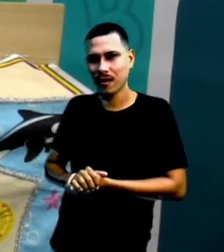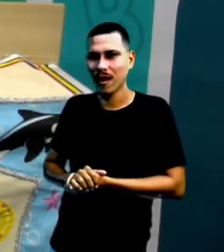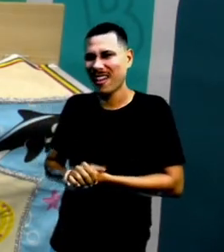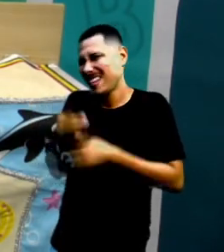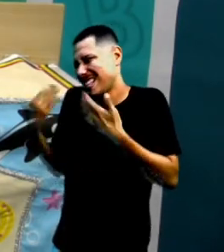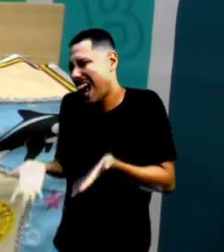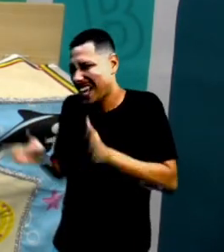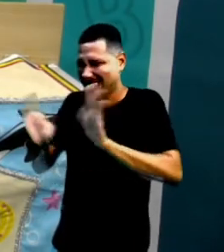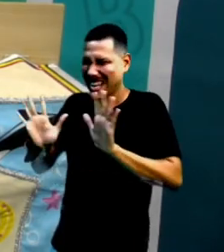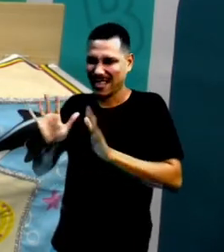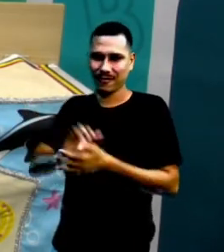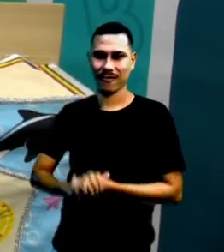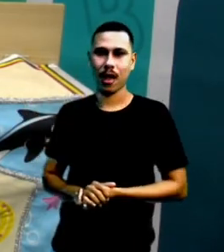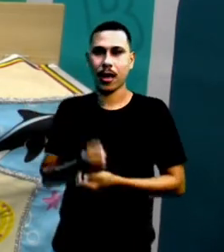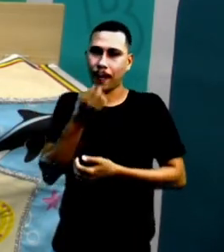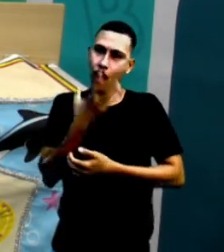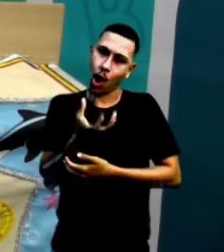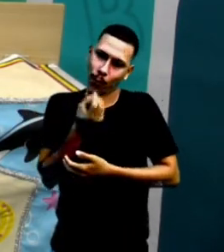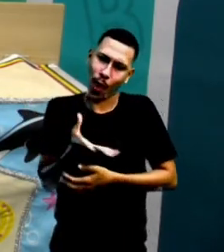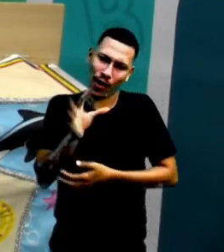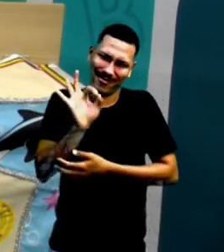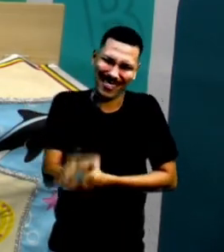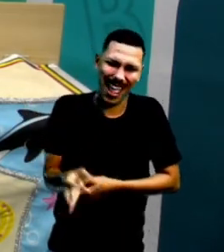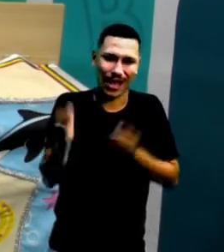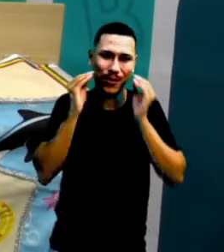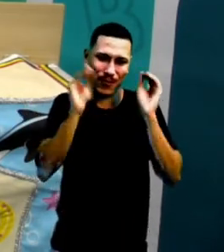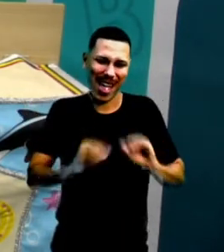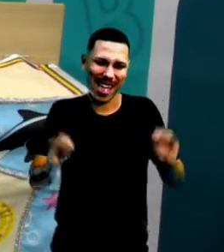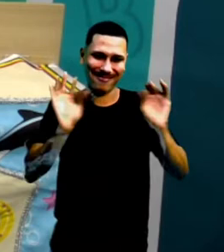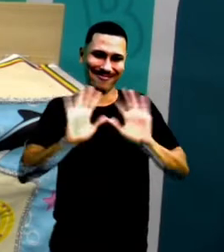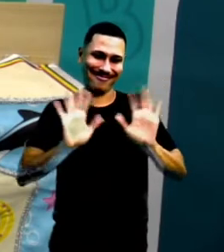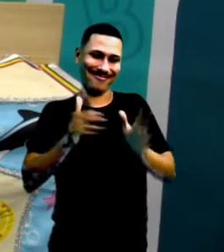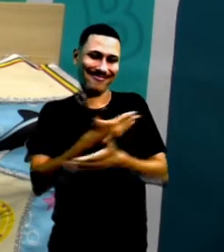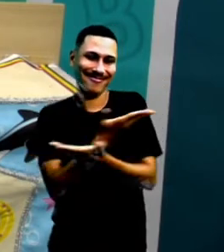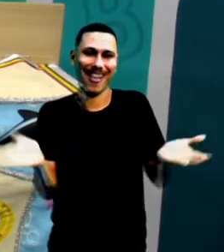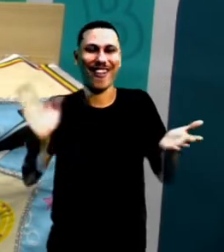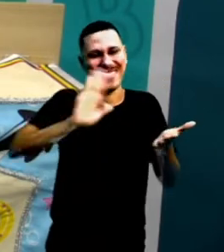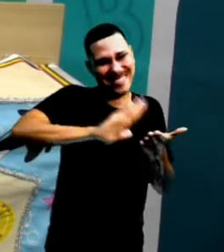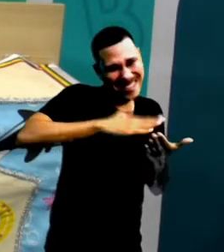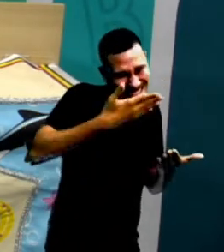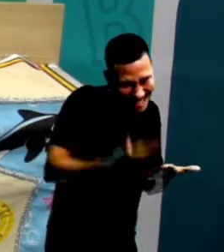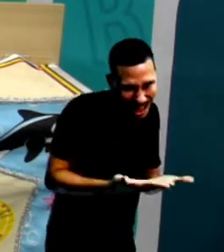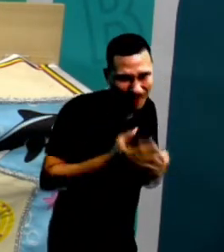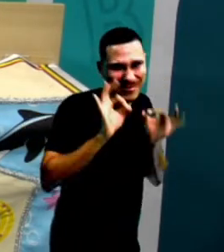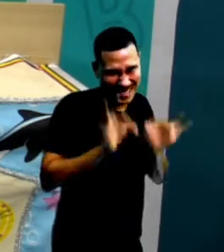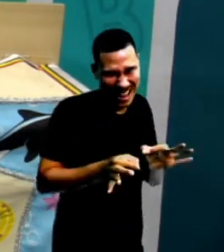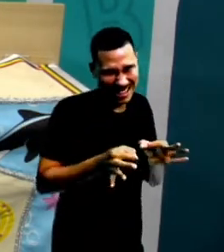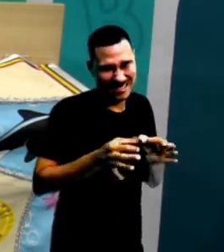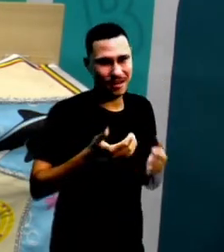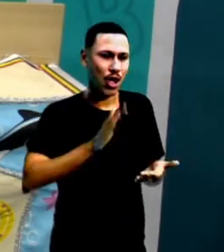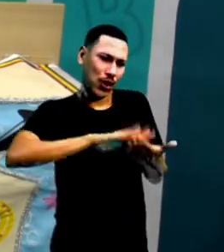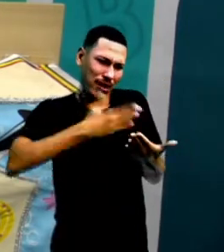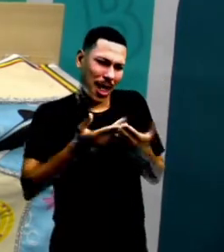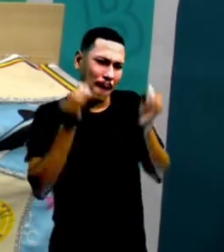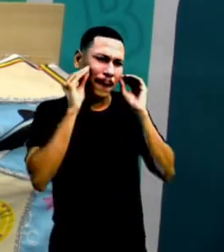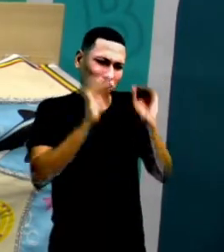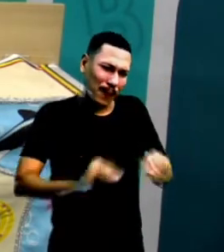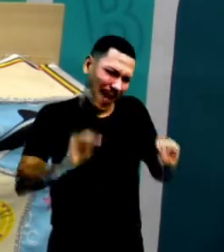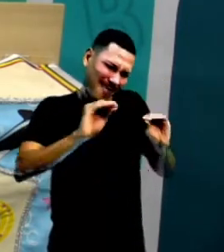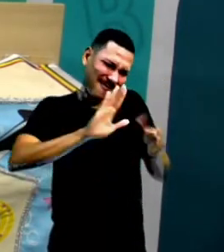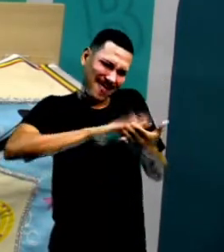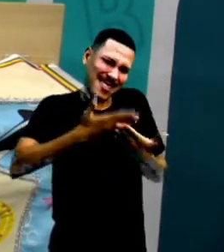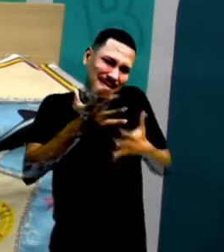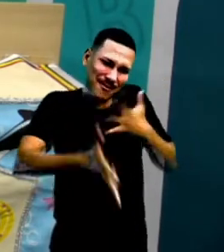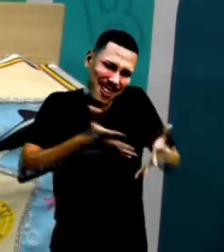Um beijo, gente. Beijo, tá bom, tá certo. Um beijo, né? Pra todos os intérpretes na leiturinha. Que faz um trabalho muito